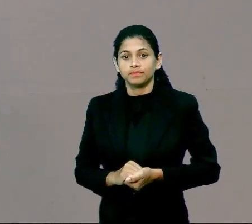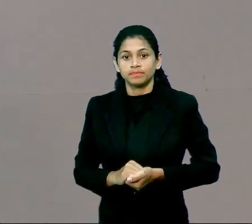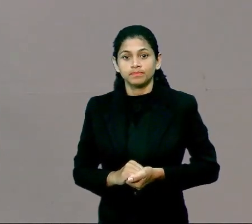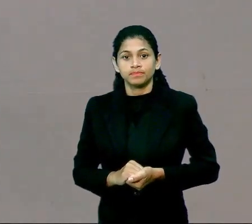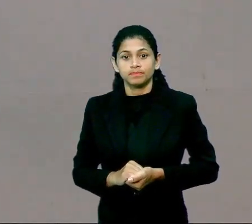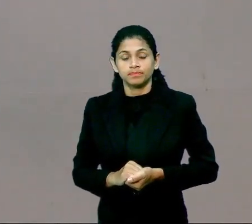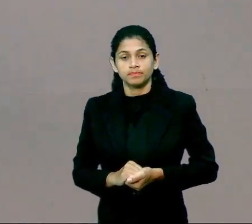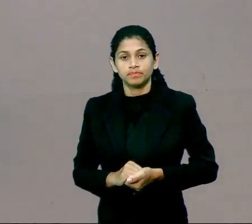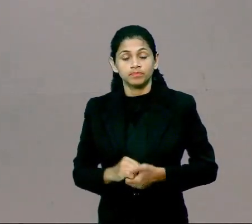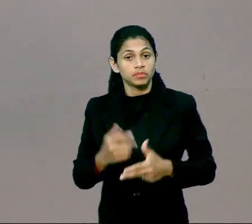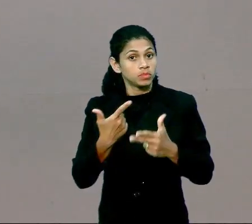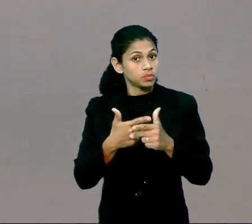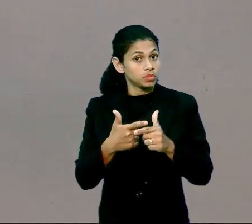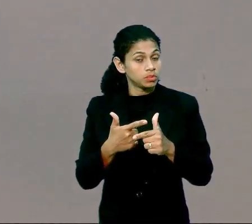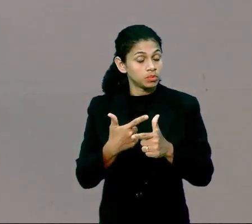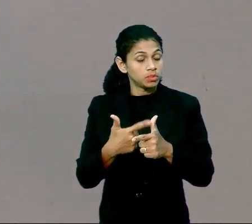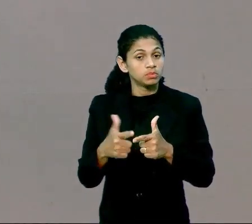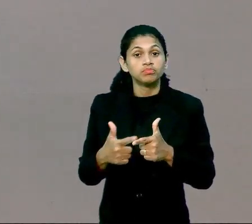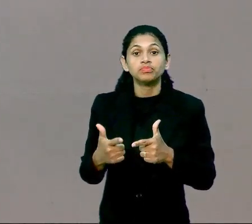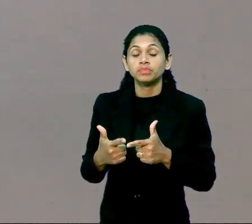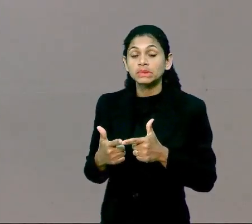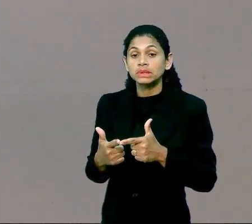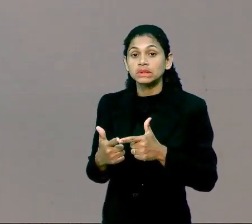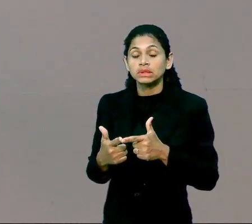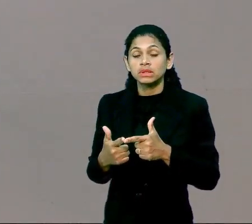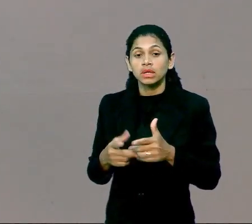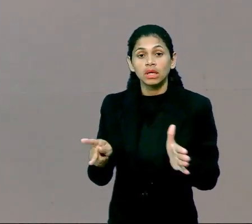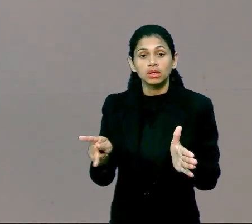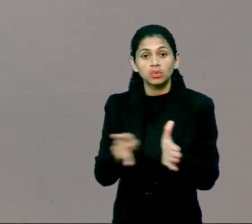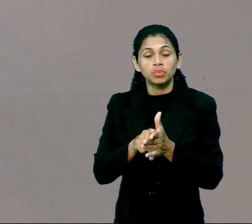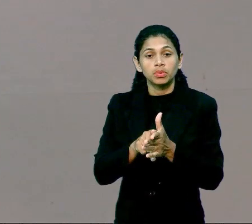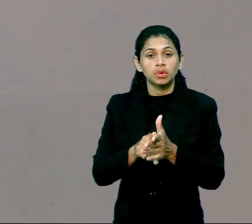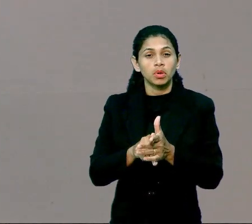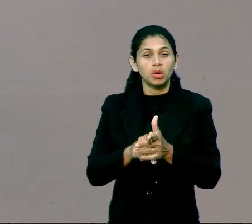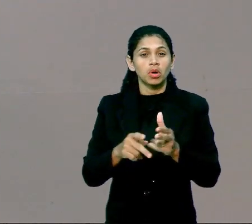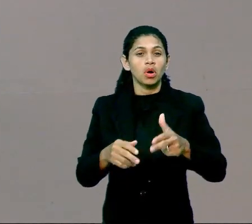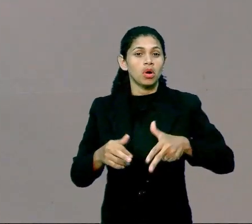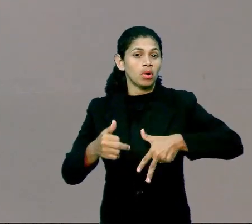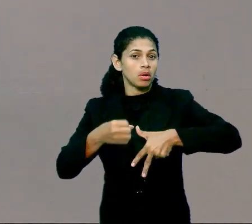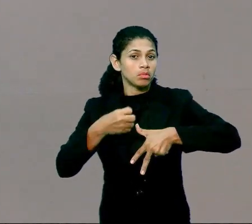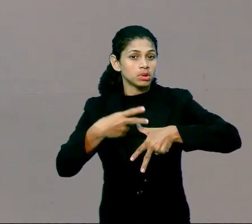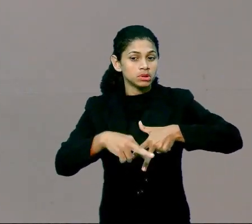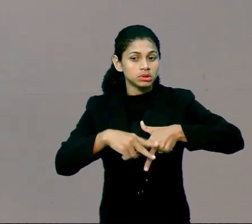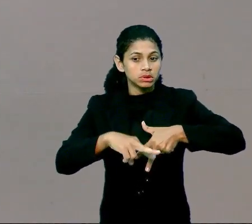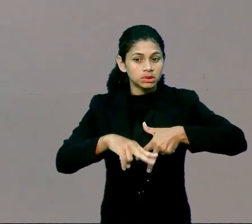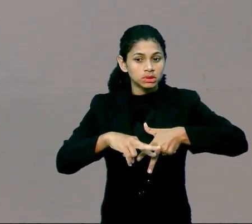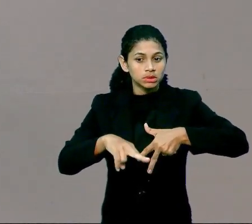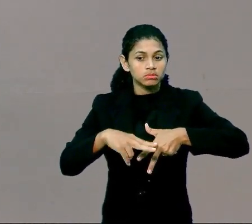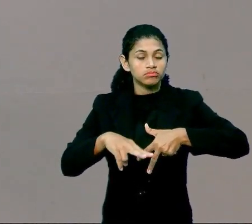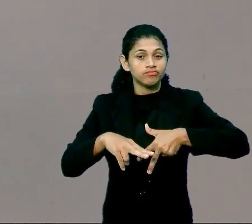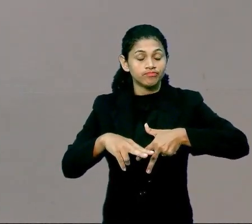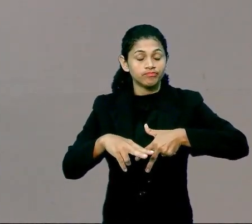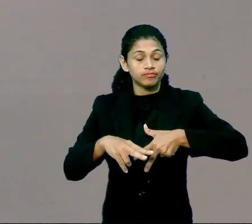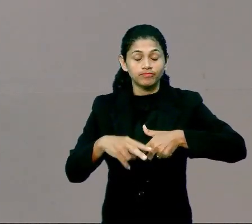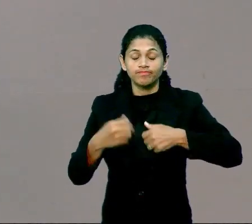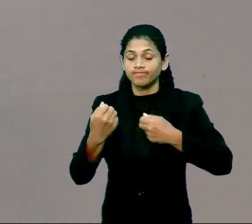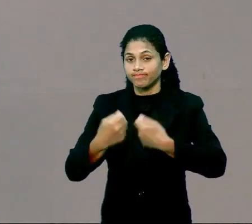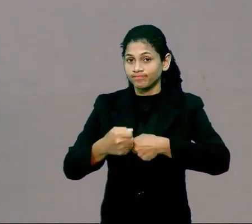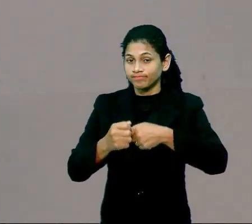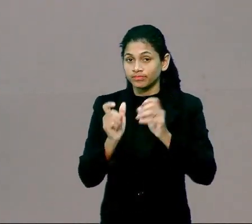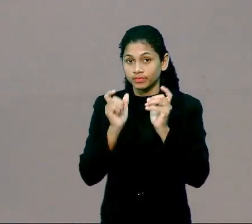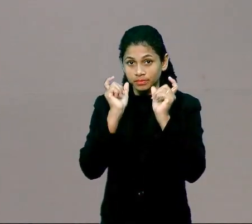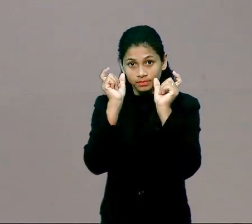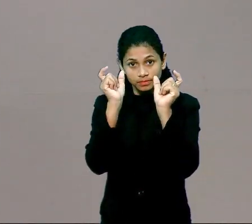Problemáticas de questões de gênero, de tipo, homem lutar contra mulher, qual seria essa dinâmica? Então, a gente tem que observar